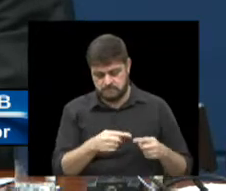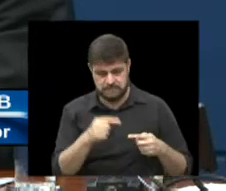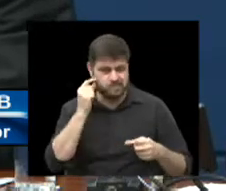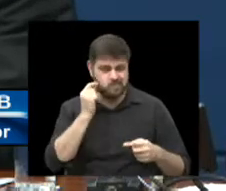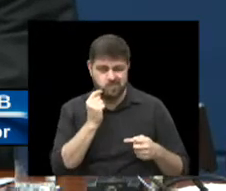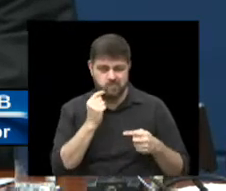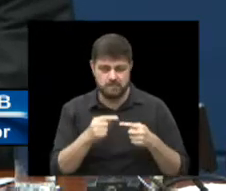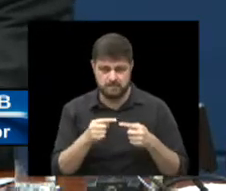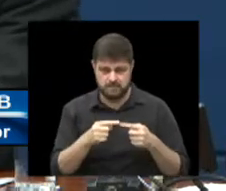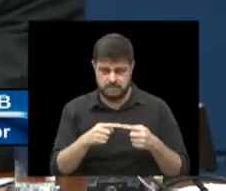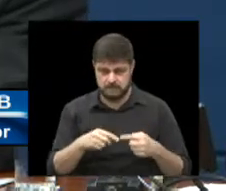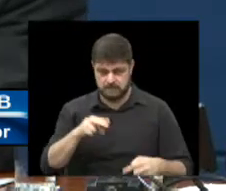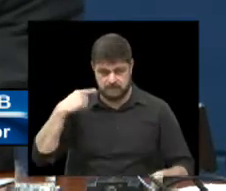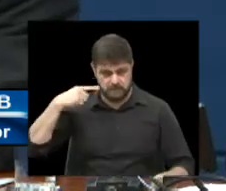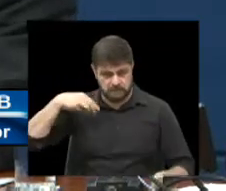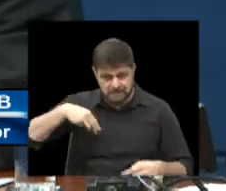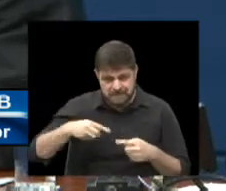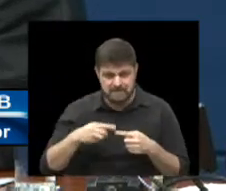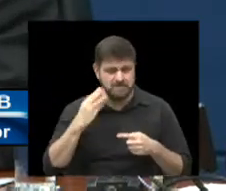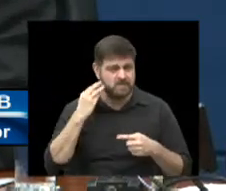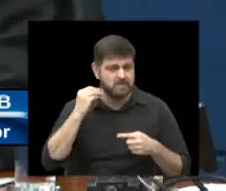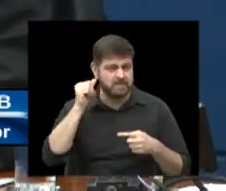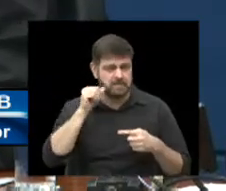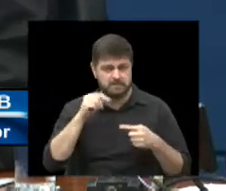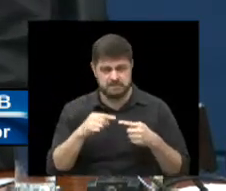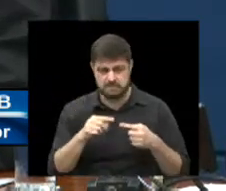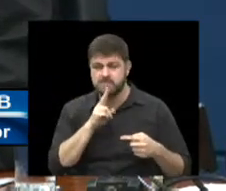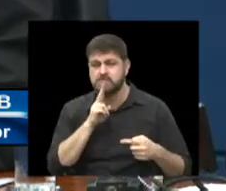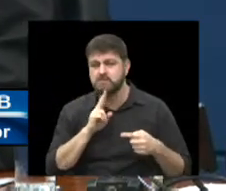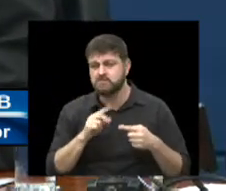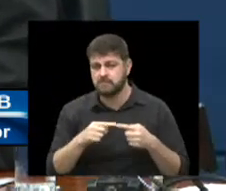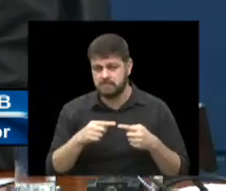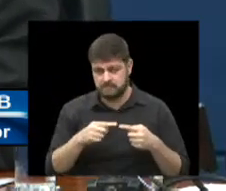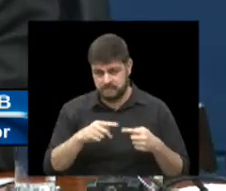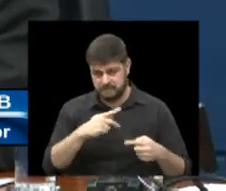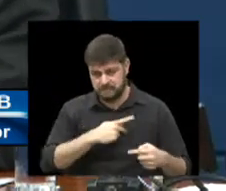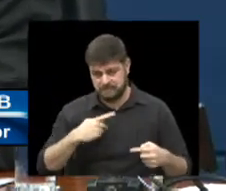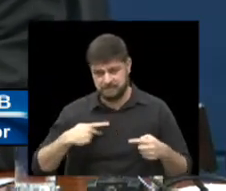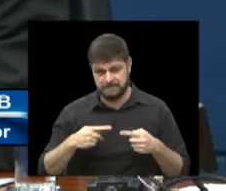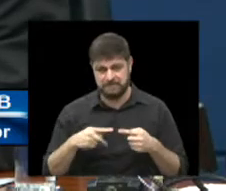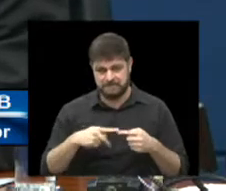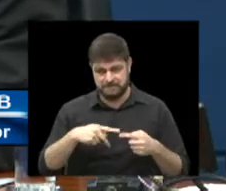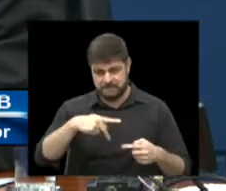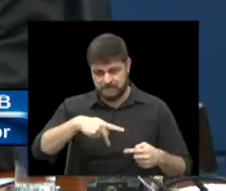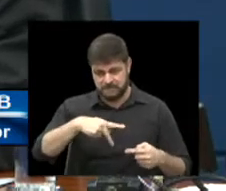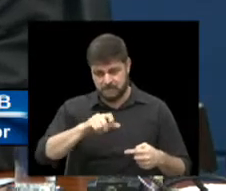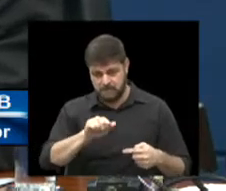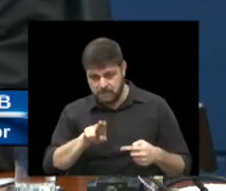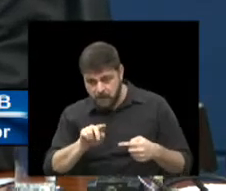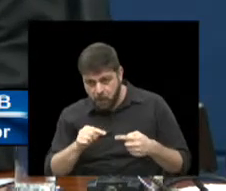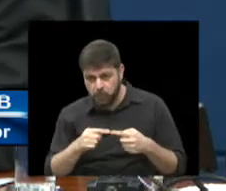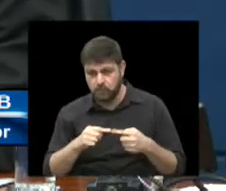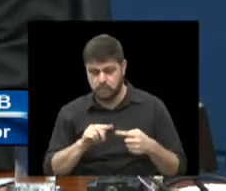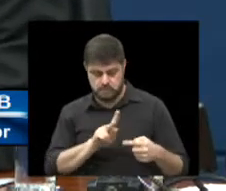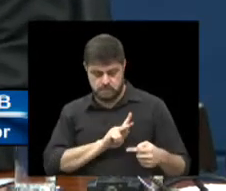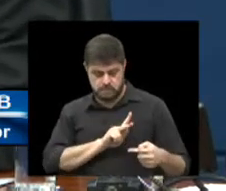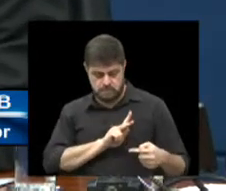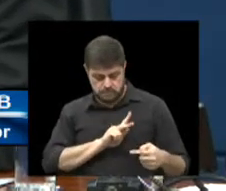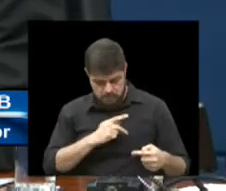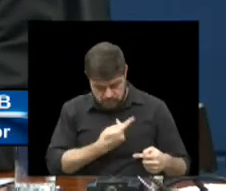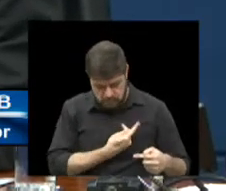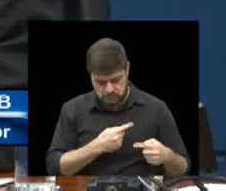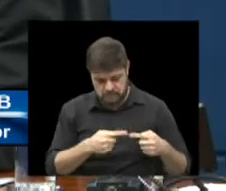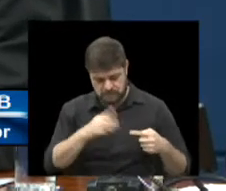Marcelo Silva, sim. Marcos Bernardelli, sim. Mariana Conte, sim. Nelson Ossiri, sim. Pastor Elias Azevedo, sim. Paulo Galtério, sim. Pedro Tourinho, sim.